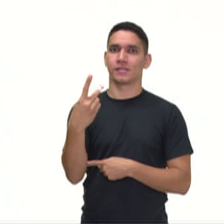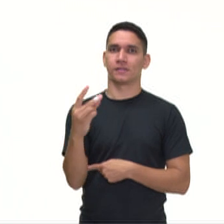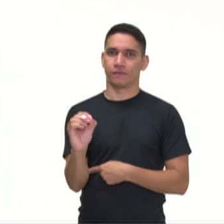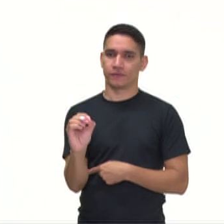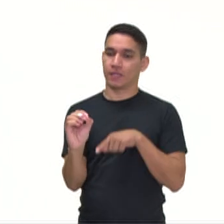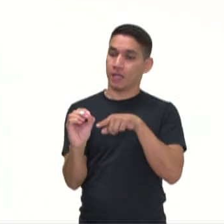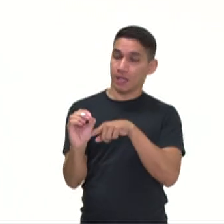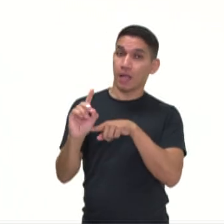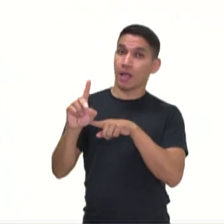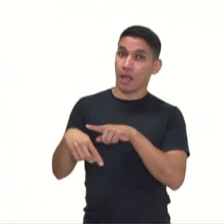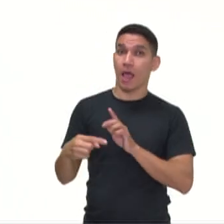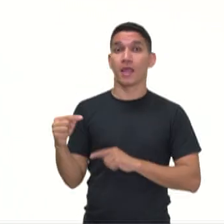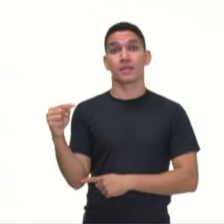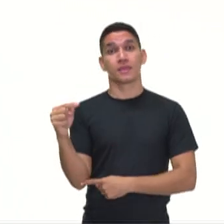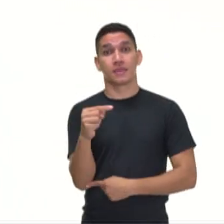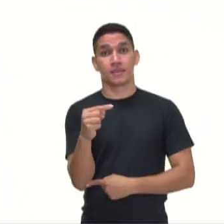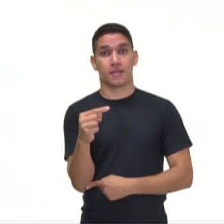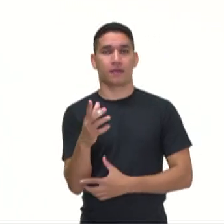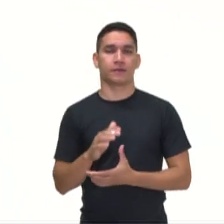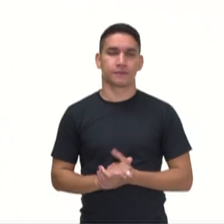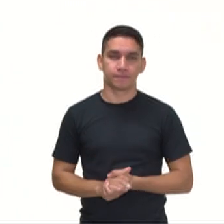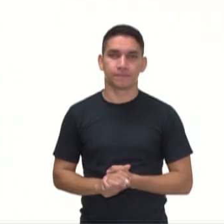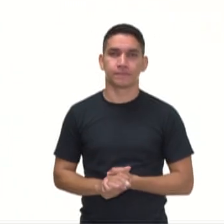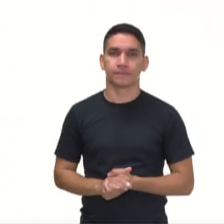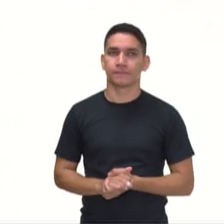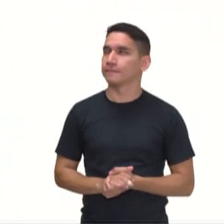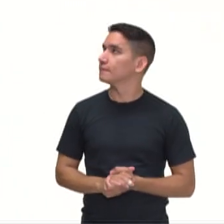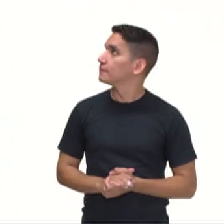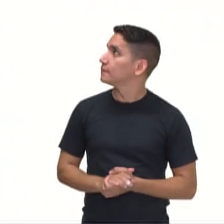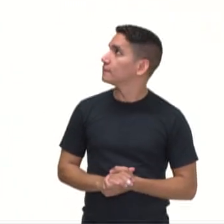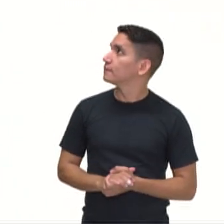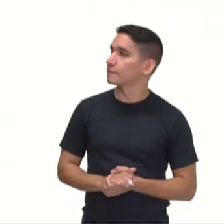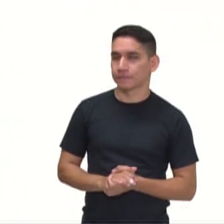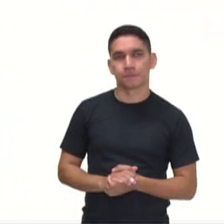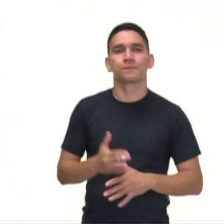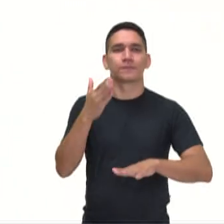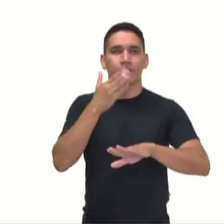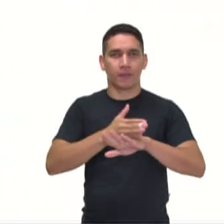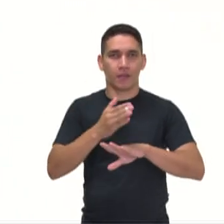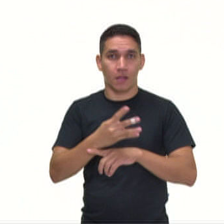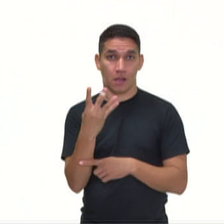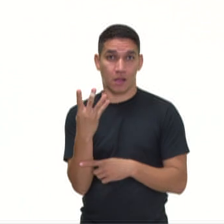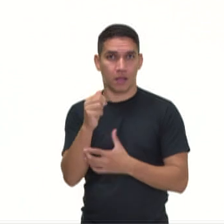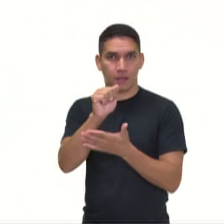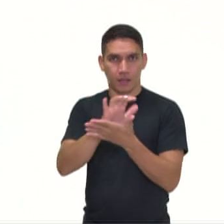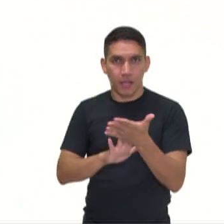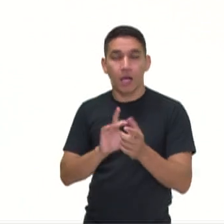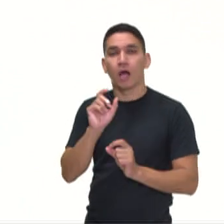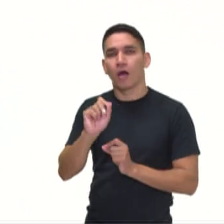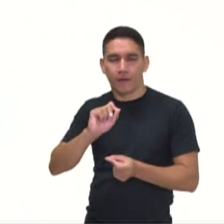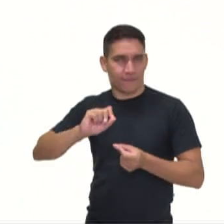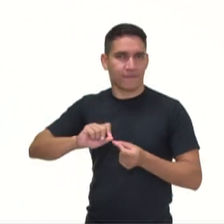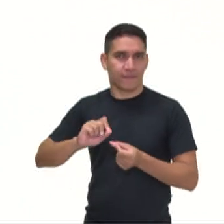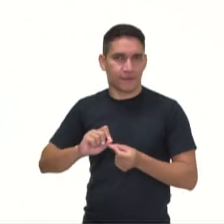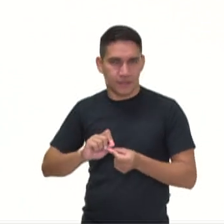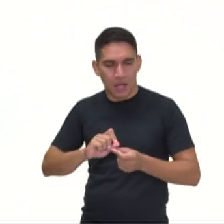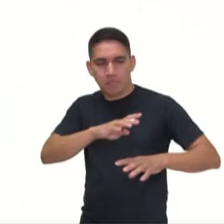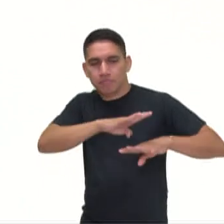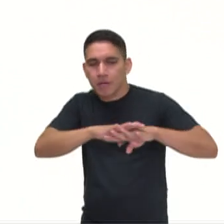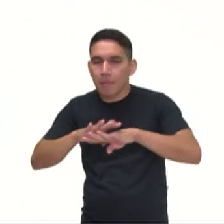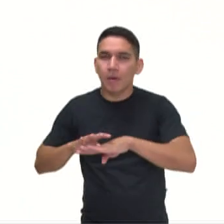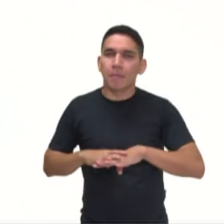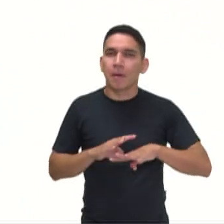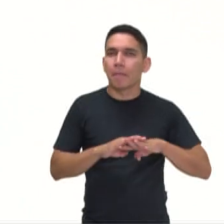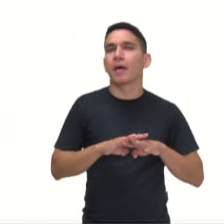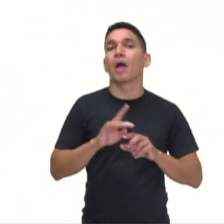um valor negativo, ok? Bom, no Praticando 4, ele pede para você calcular